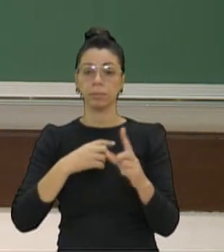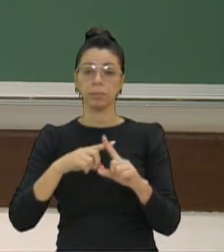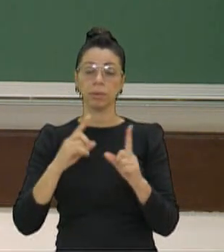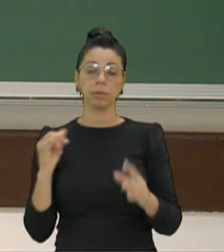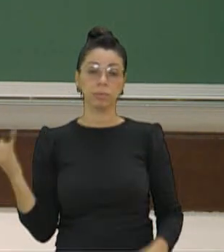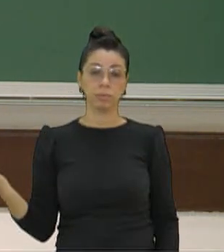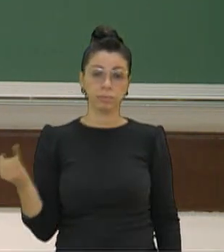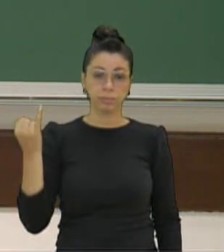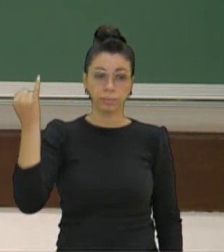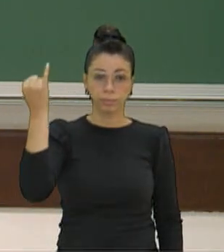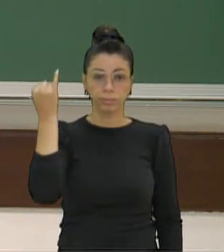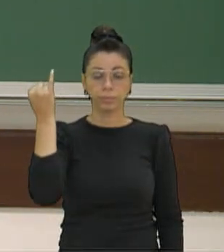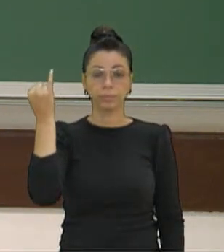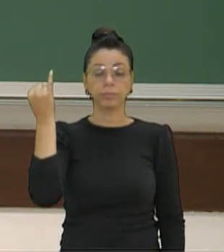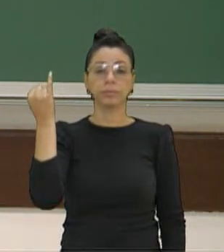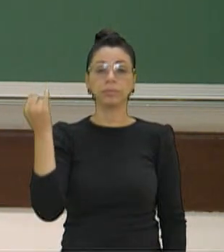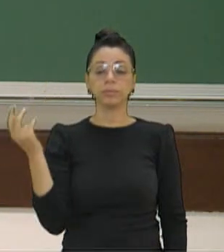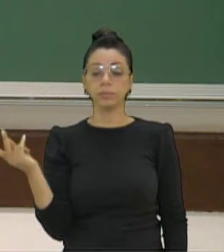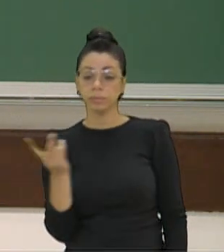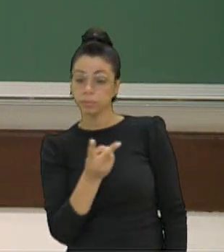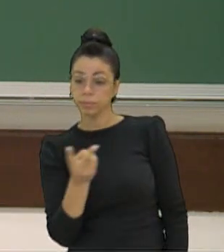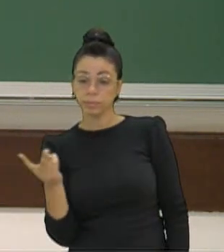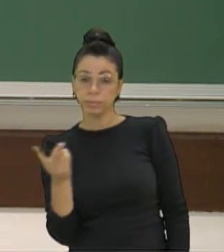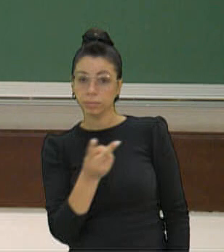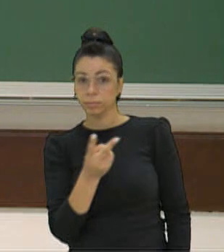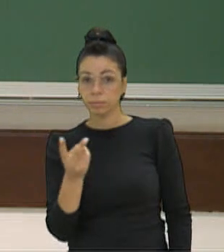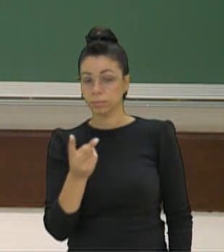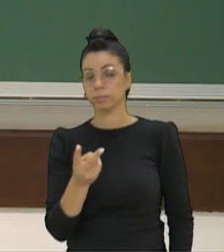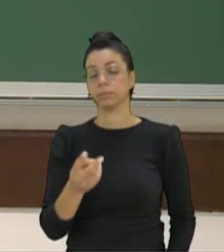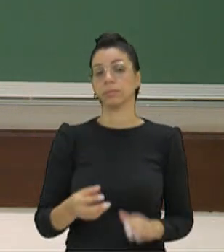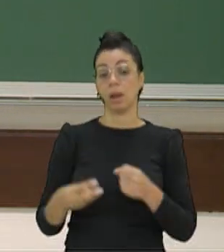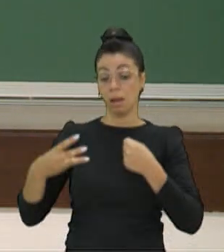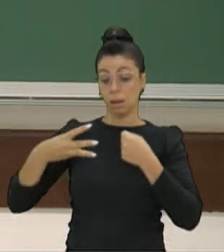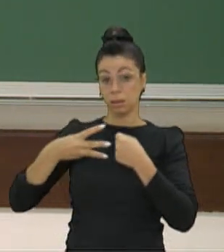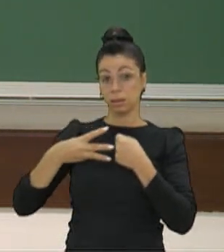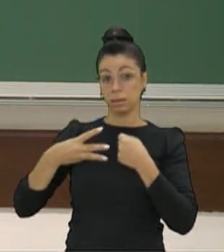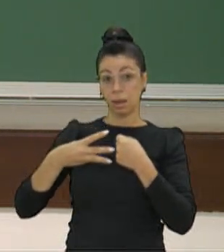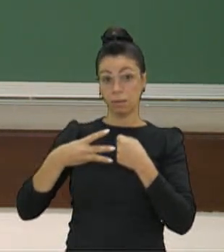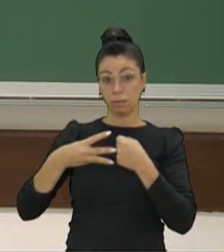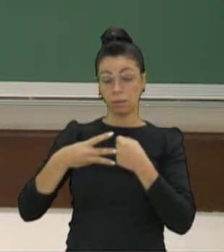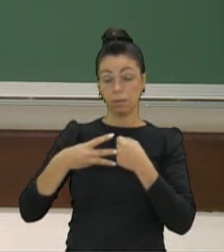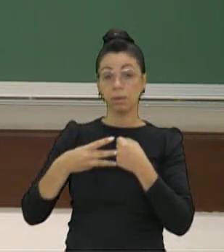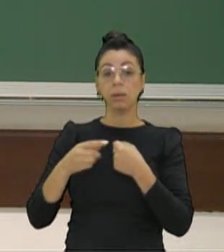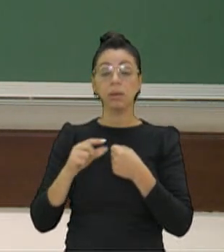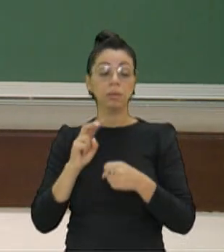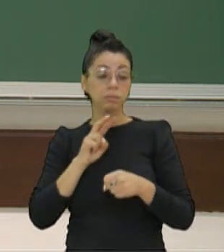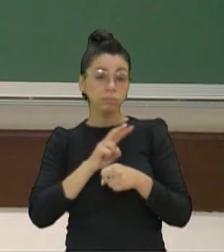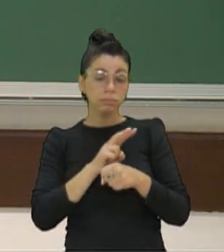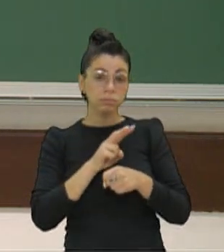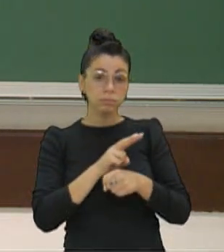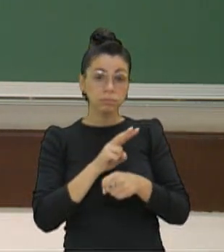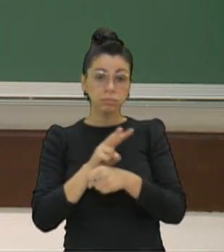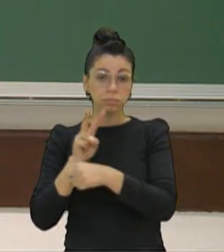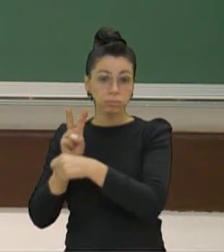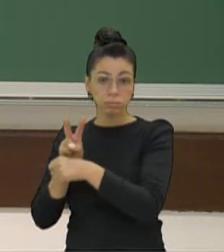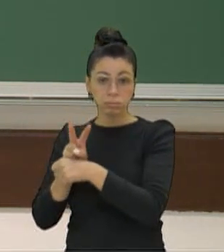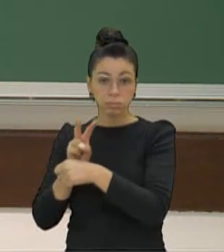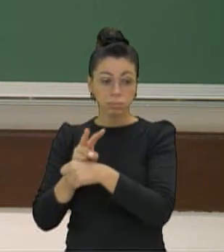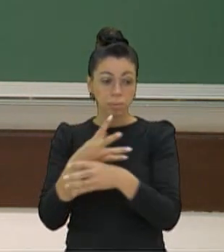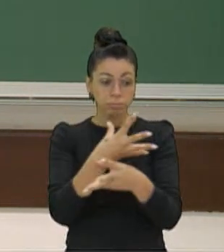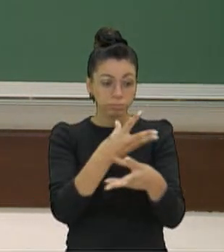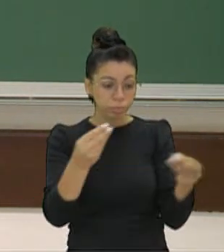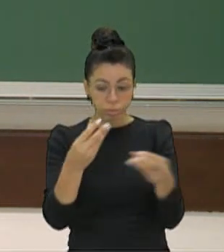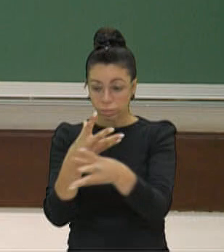que são as nossas células, né, o sistema imunitário que vão combater esse vírus,